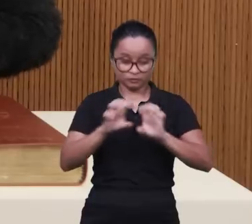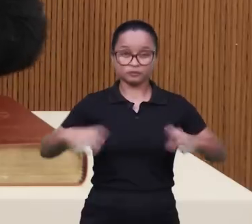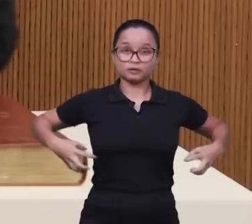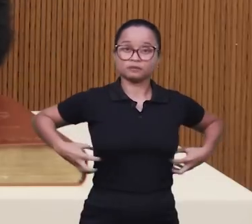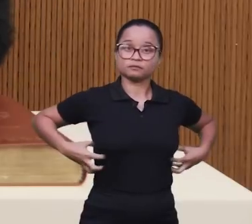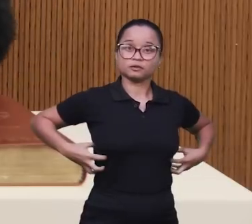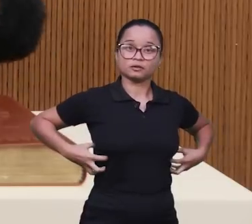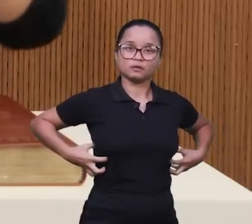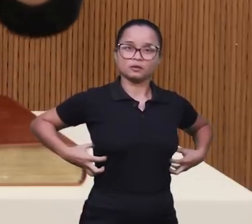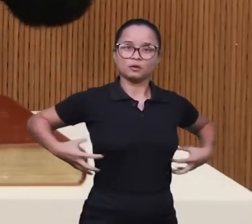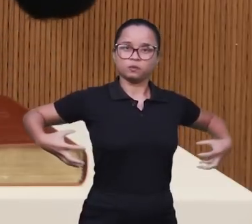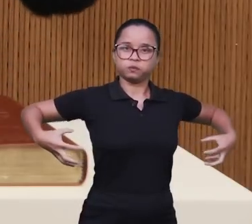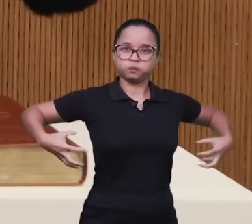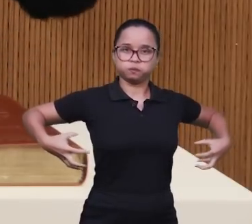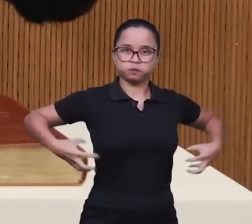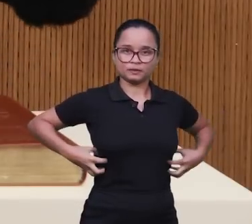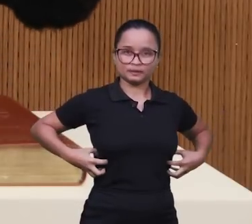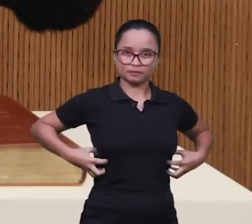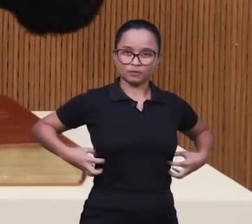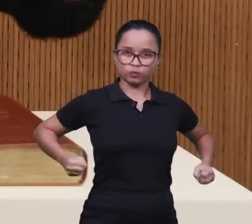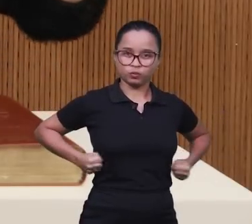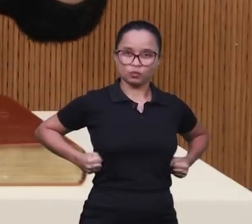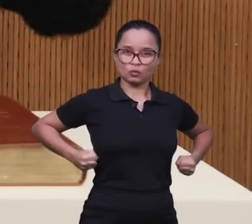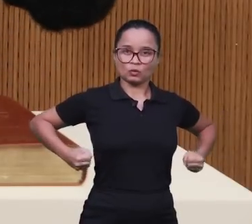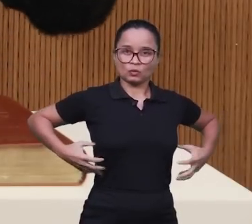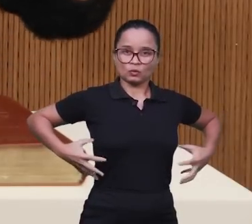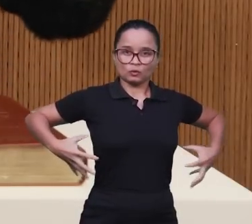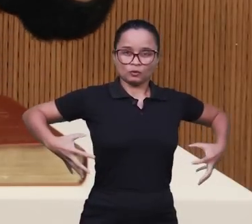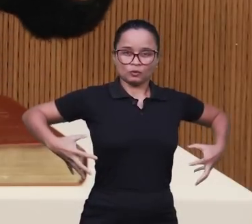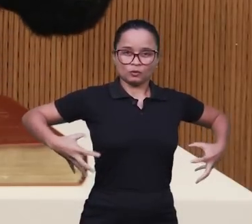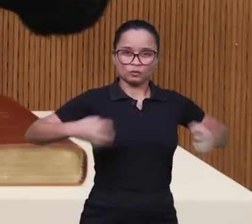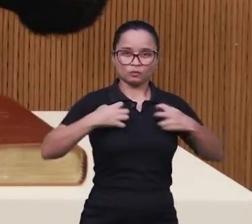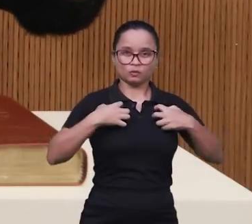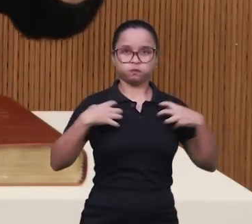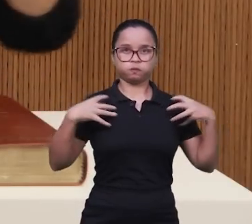as nossas costelas expandiram, contraíram e abriram a sua caixa torácica